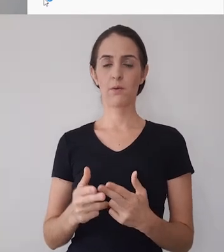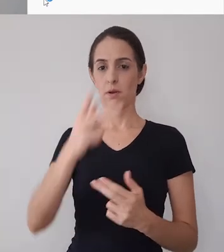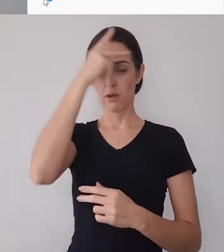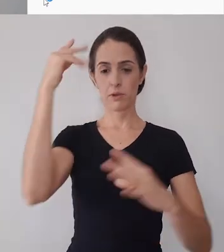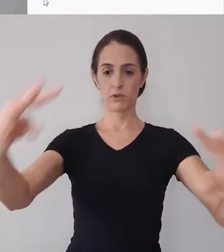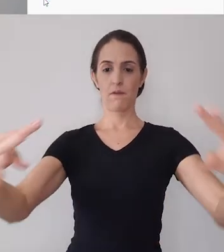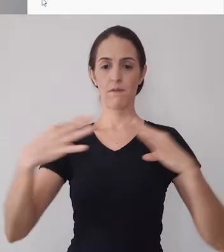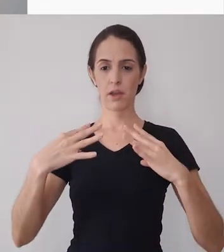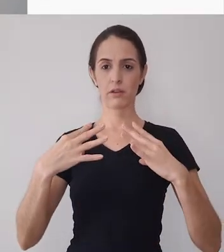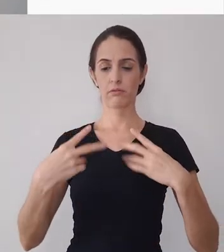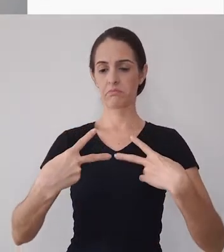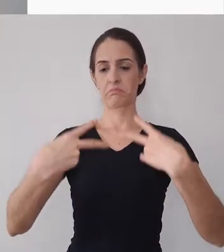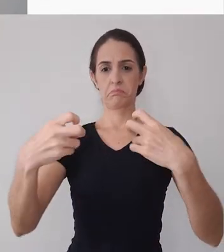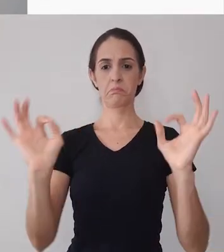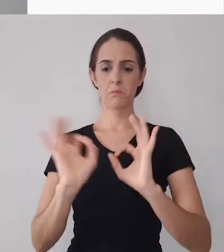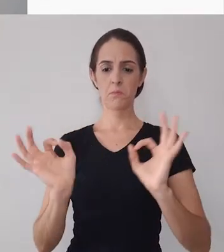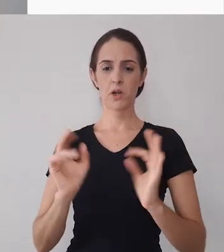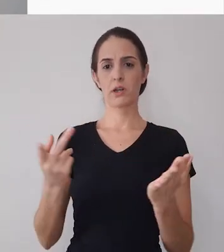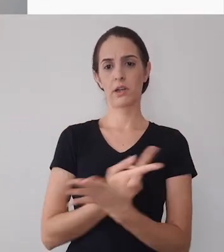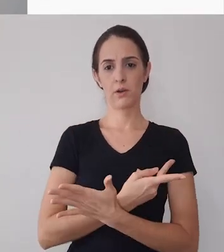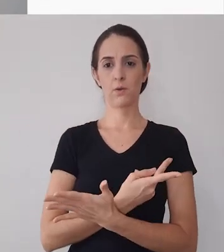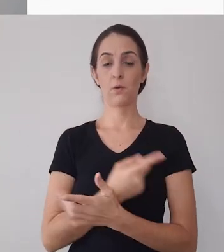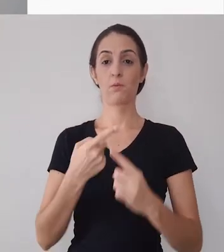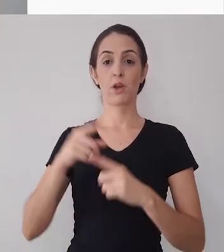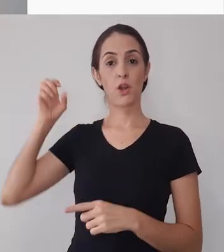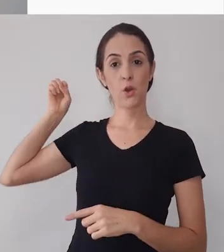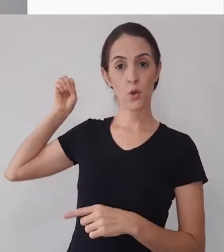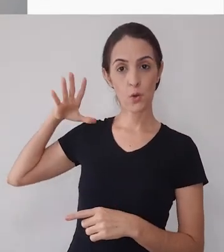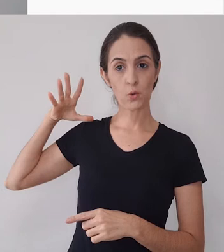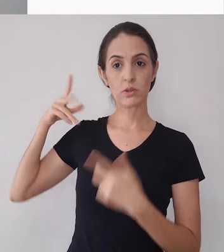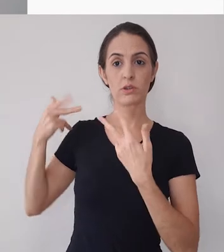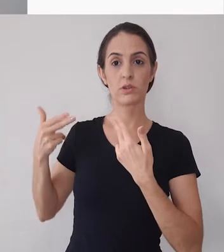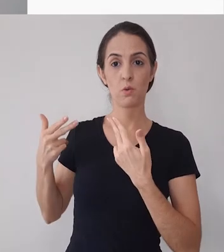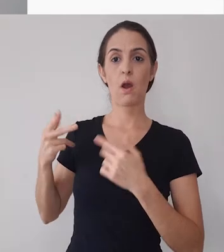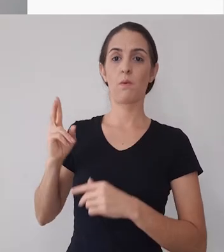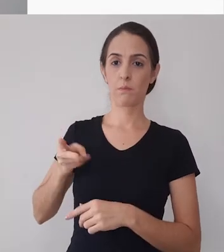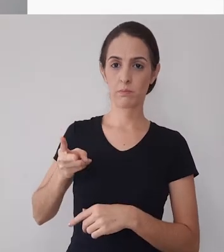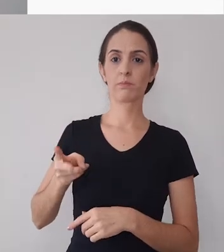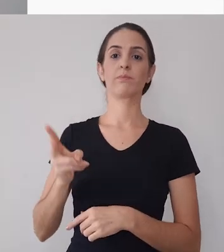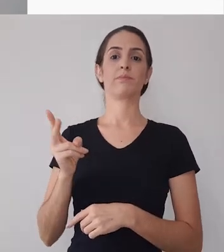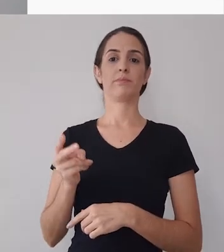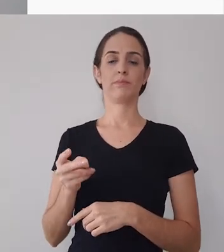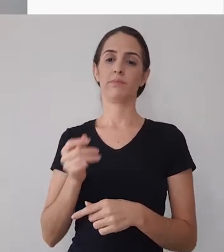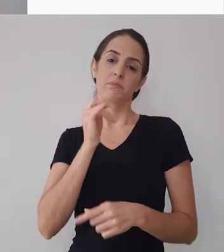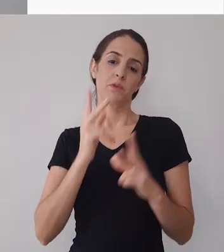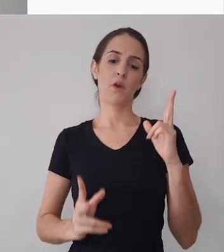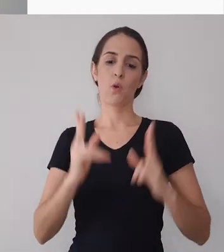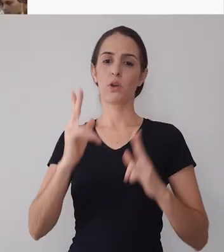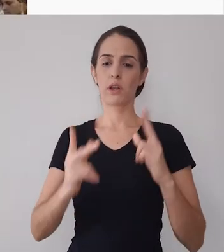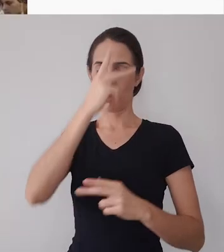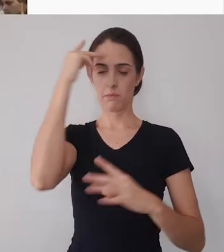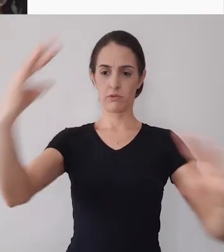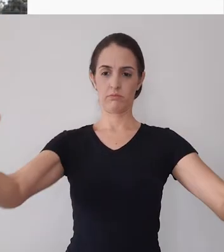pessoas que estão assistindo para elas não vai fazer diferença e especialmente se você mantiver a luz tá certo não vai fazer diferença se você